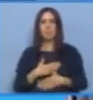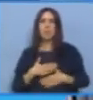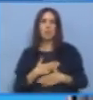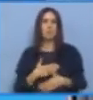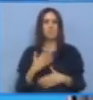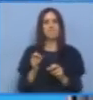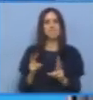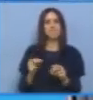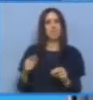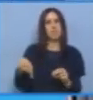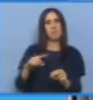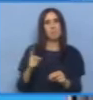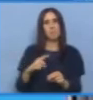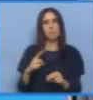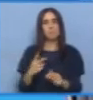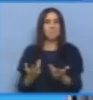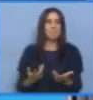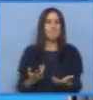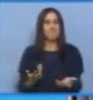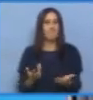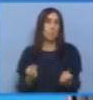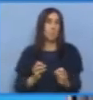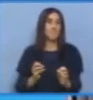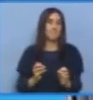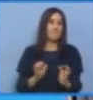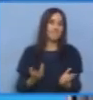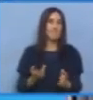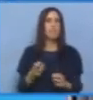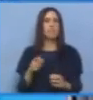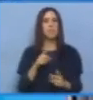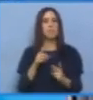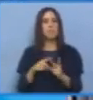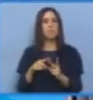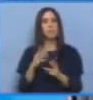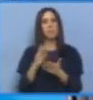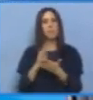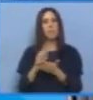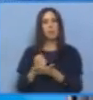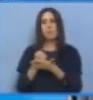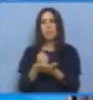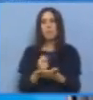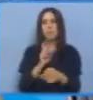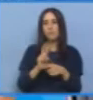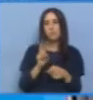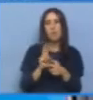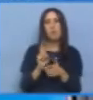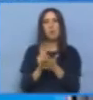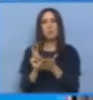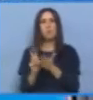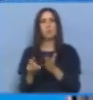parte da higiene que eles muitas vezes não têm, não é? E a parte do apoio escolar também, de vocabulário e